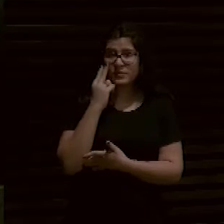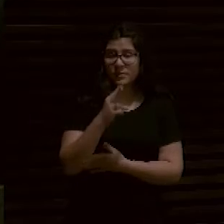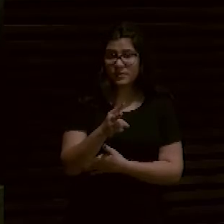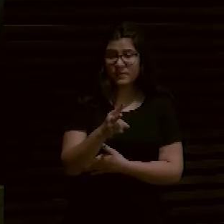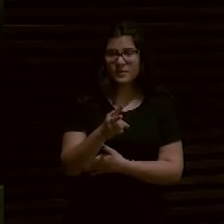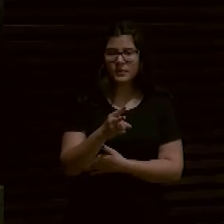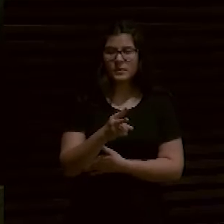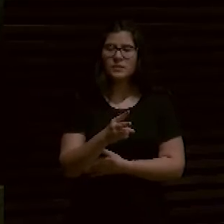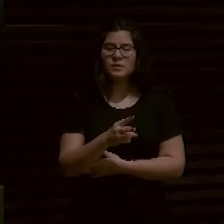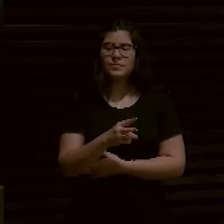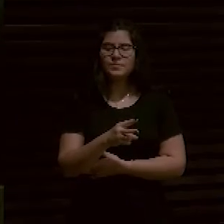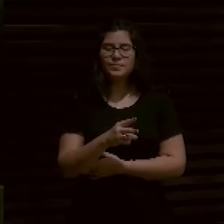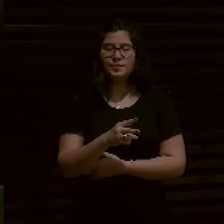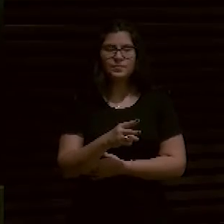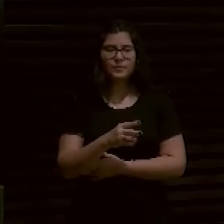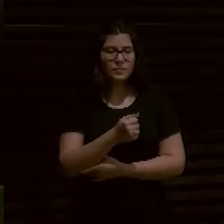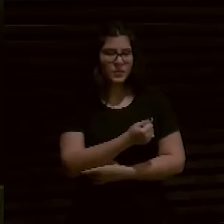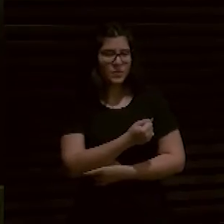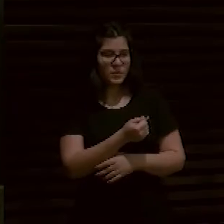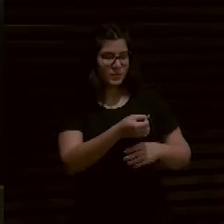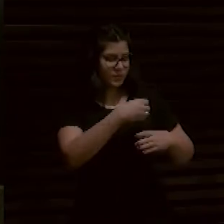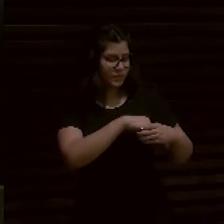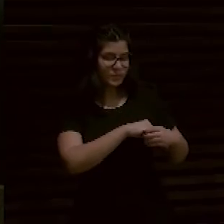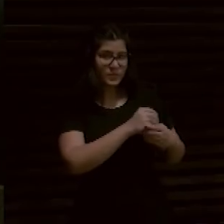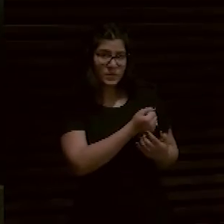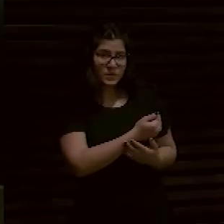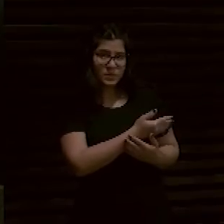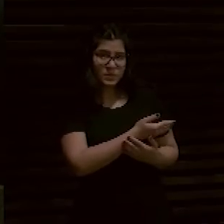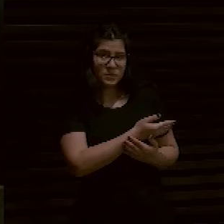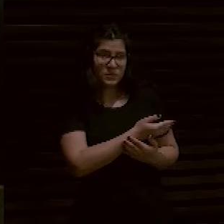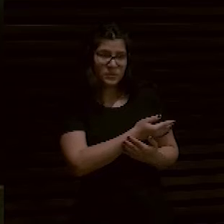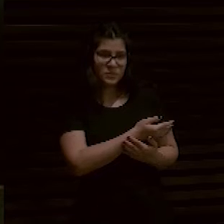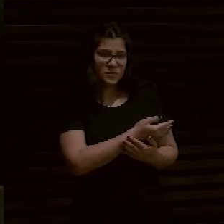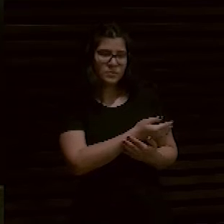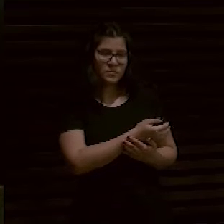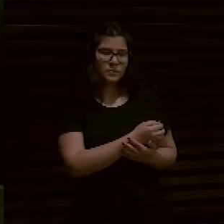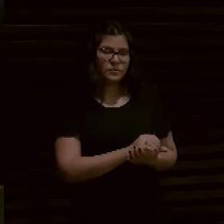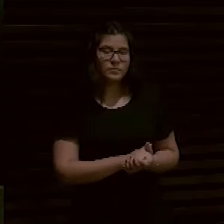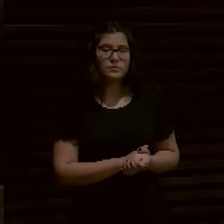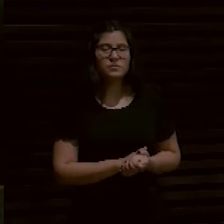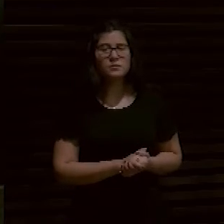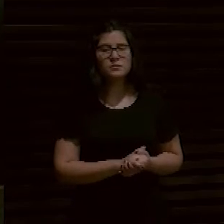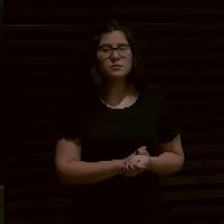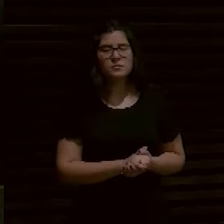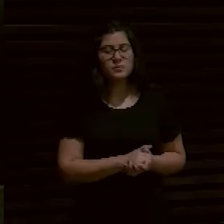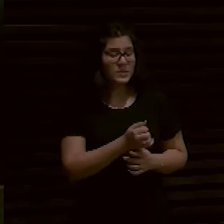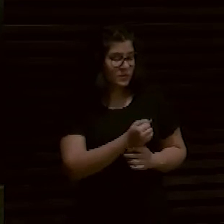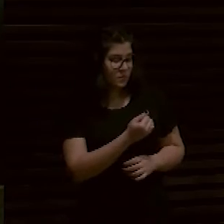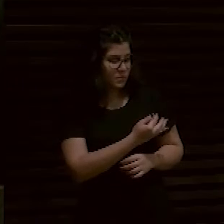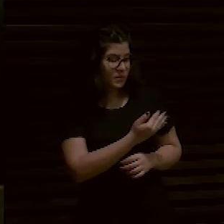hebraico, é interior. O coração nós sabemos que é um músculo que pulsa para a vida. Mas coração é o